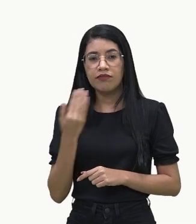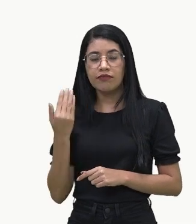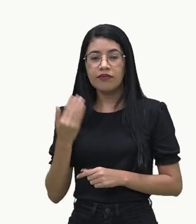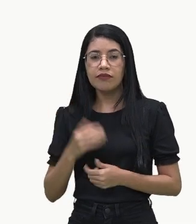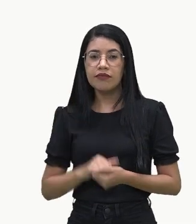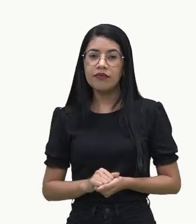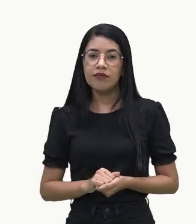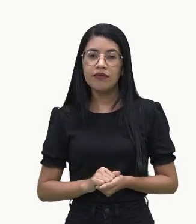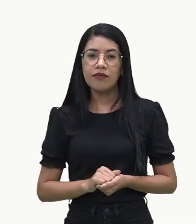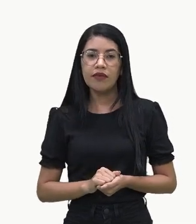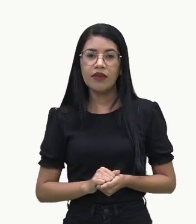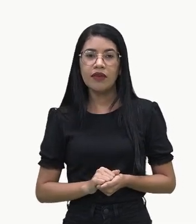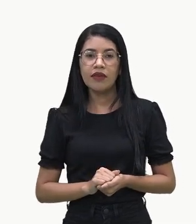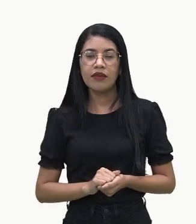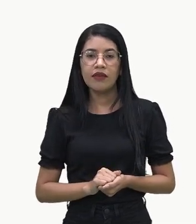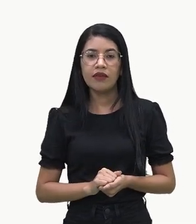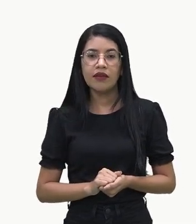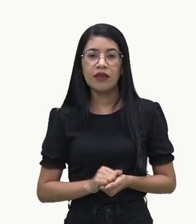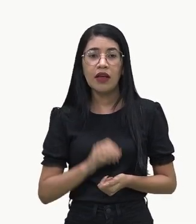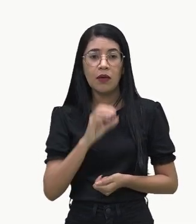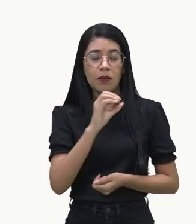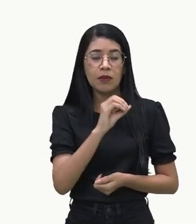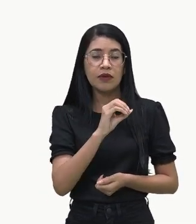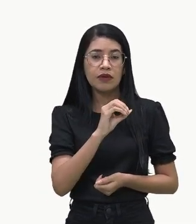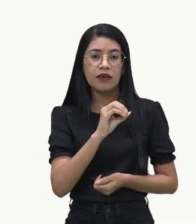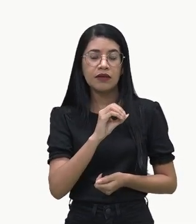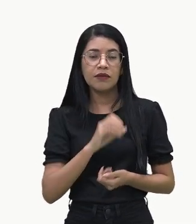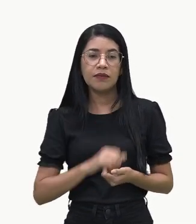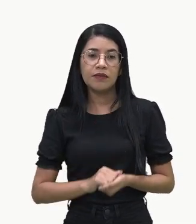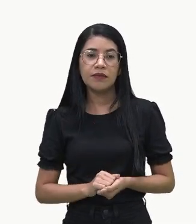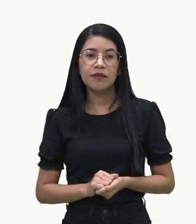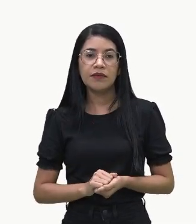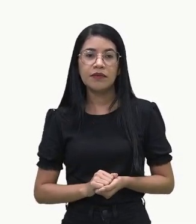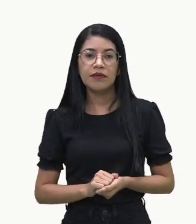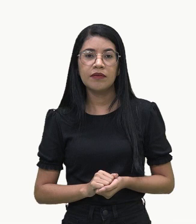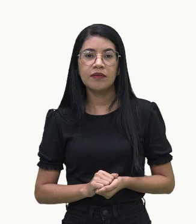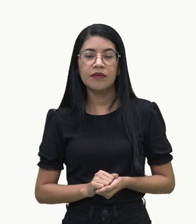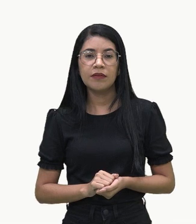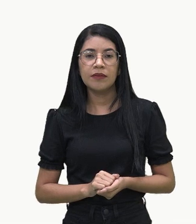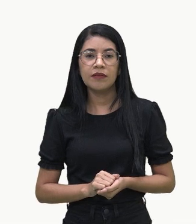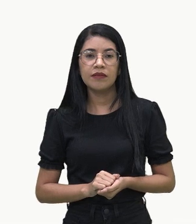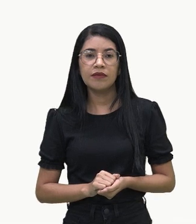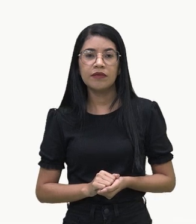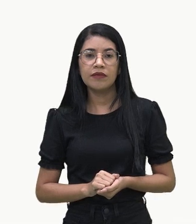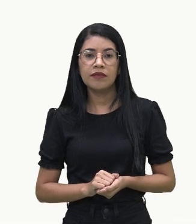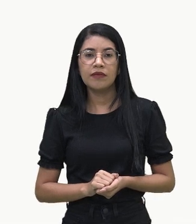frente? Aí, ó, o 0. É essa situação que nós temos aqui ao lado.